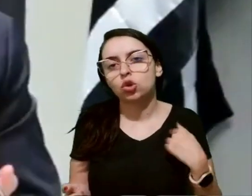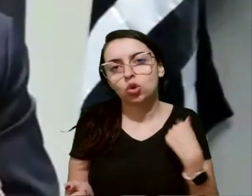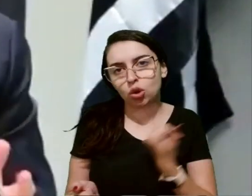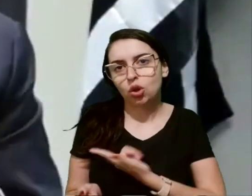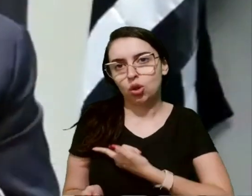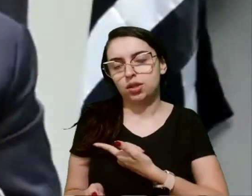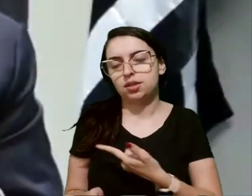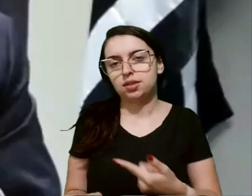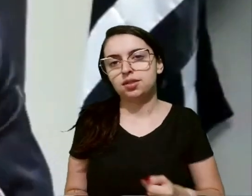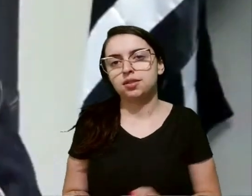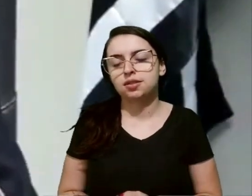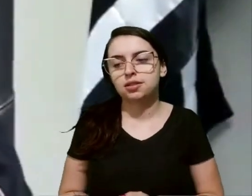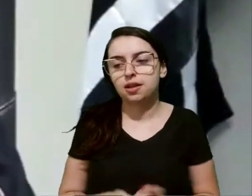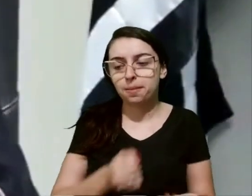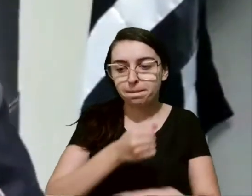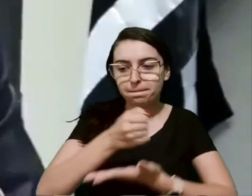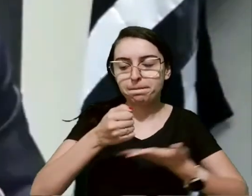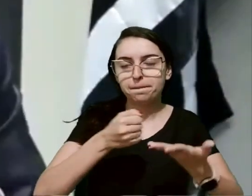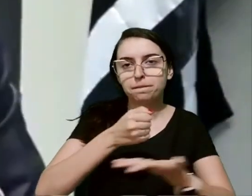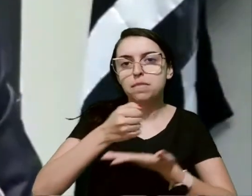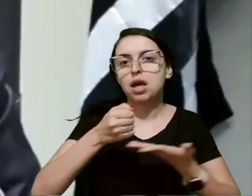Nós essa é a essência